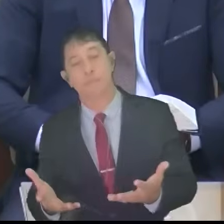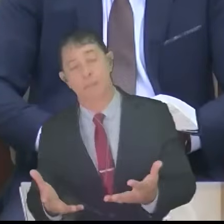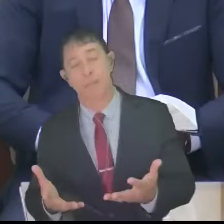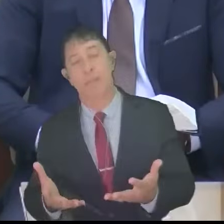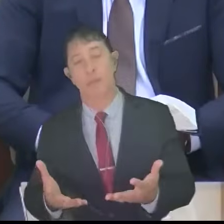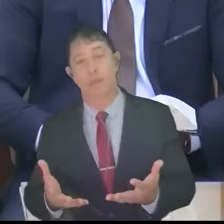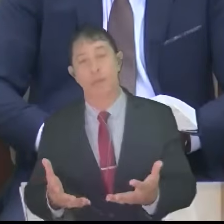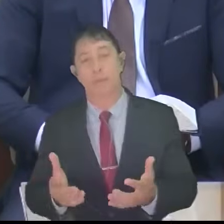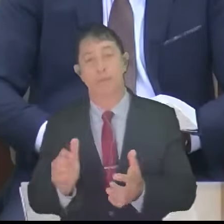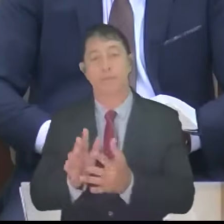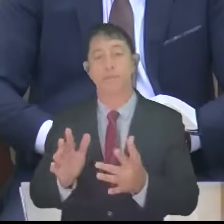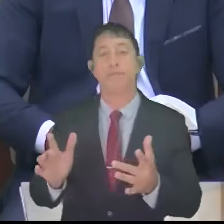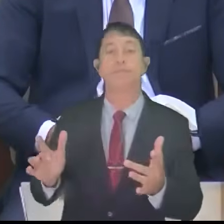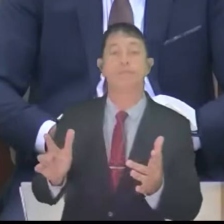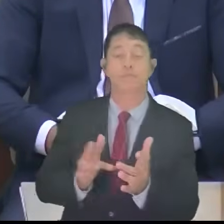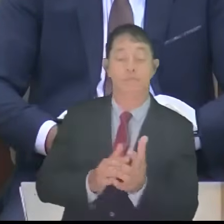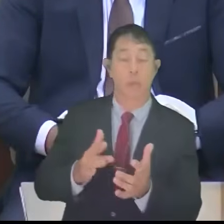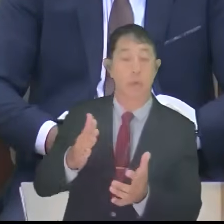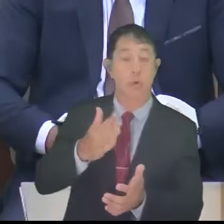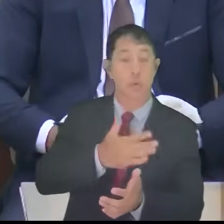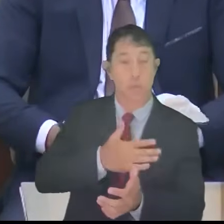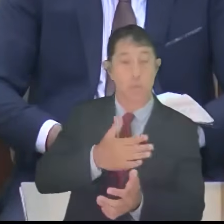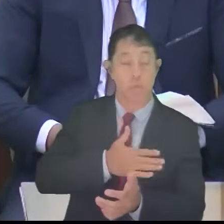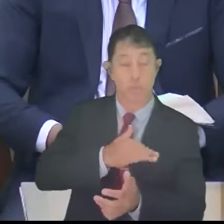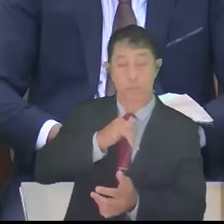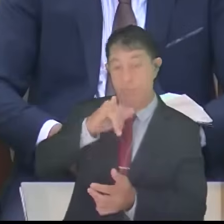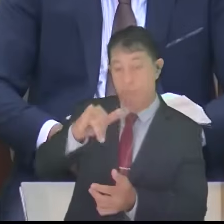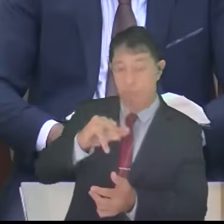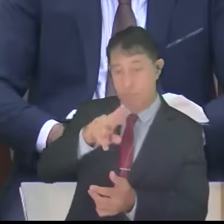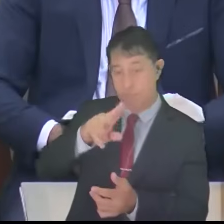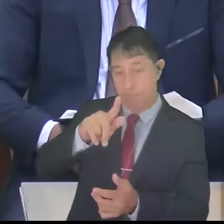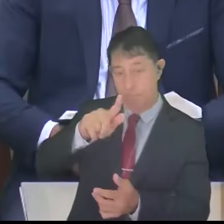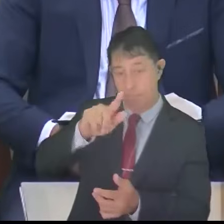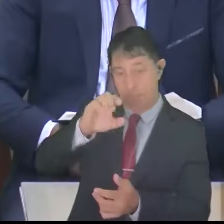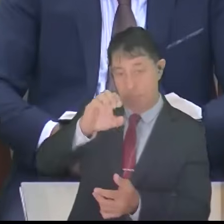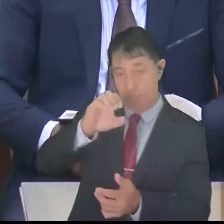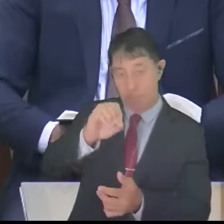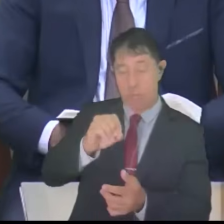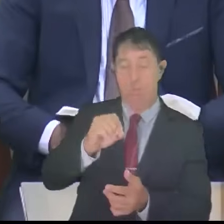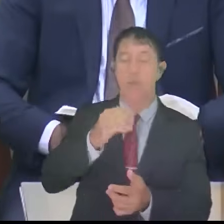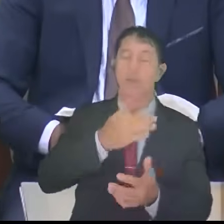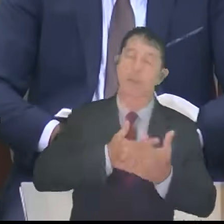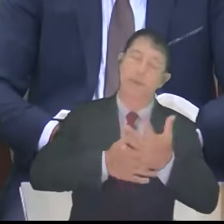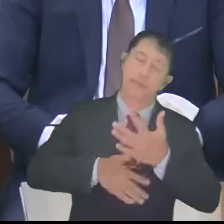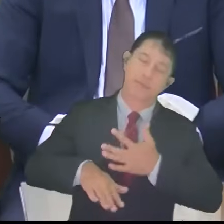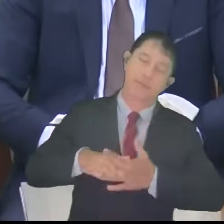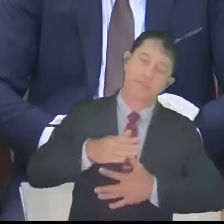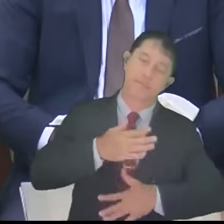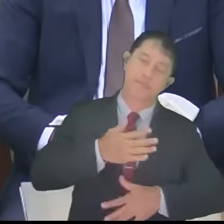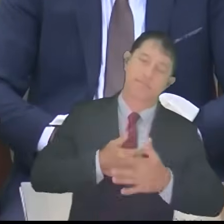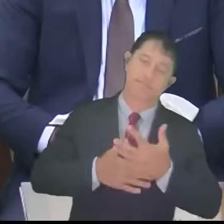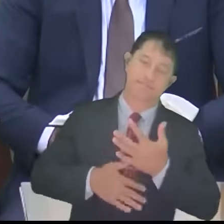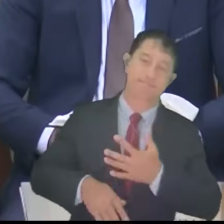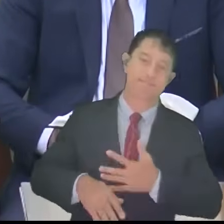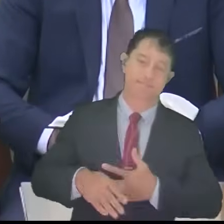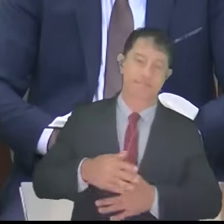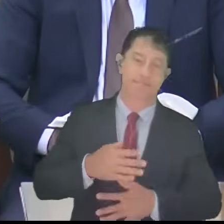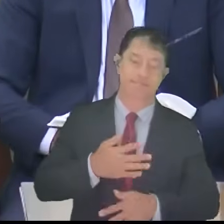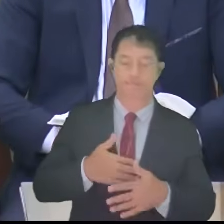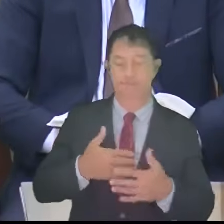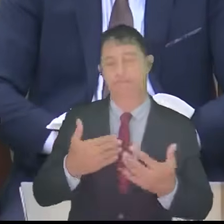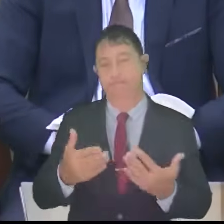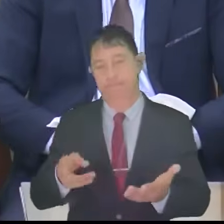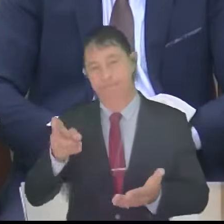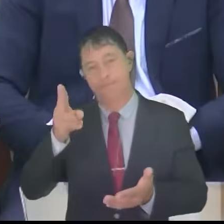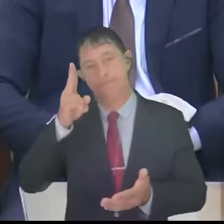coisa, Jesus disse: o meu jugo é suave e o meu fardo é o que, meus amados irmãos? É leve. É por isso que crente